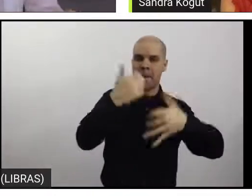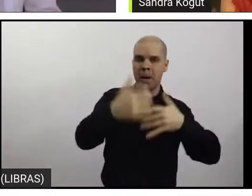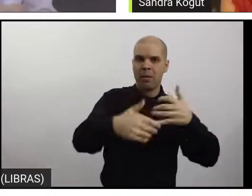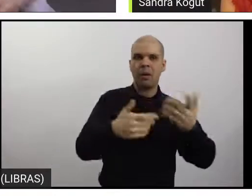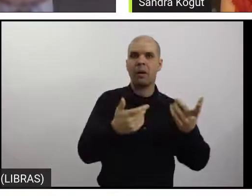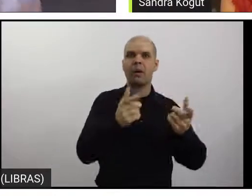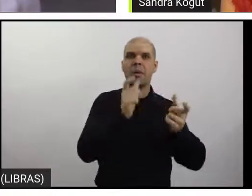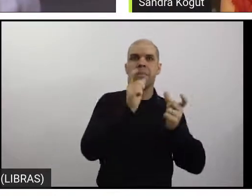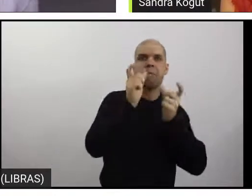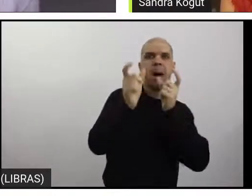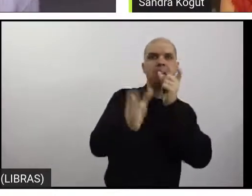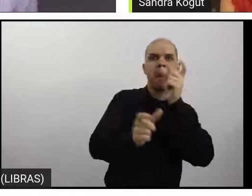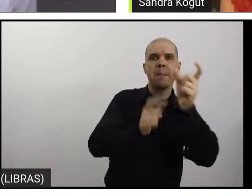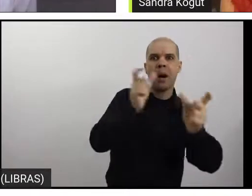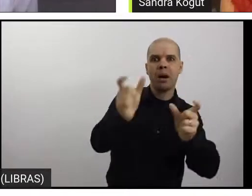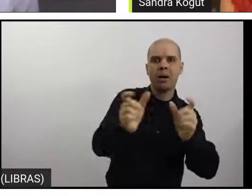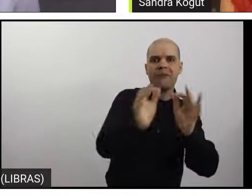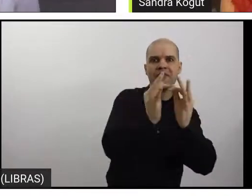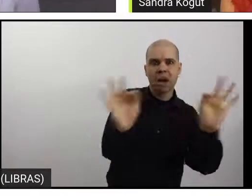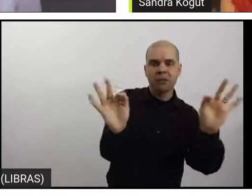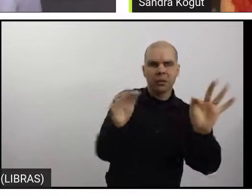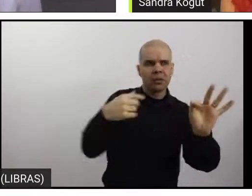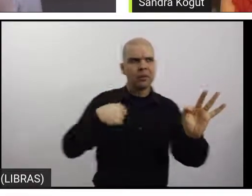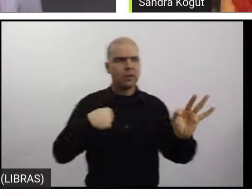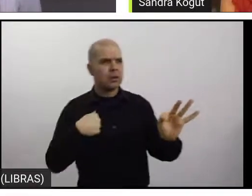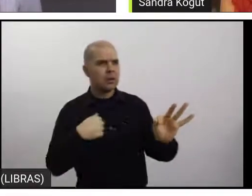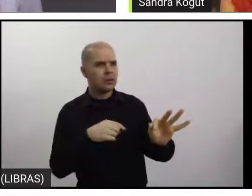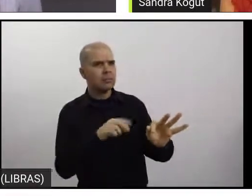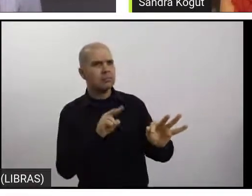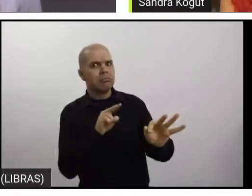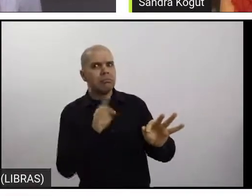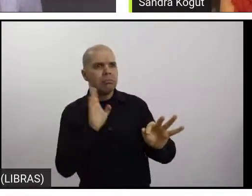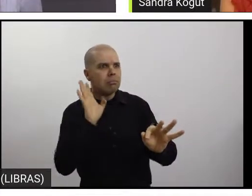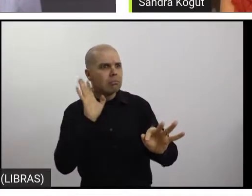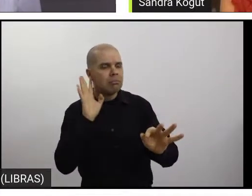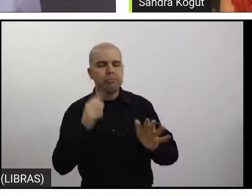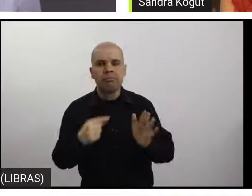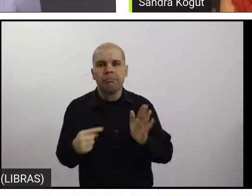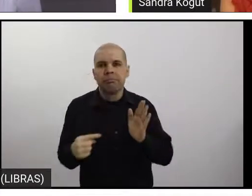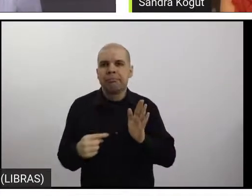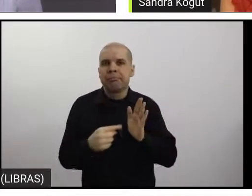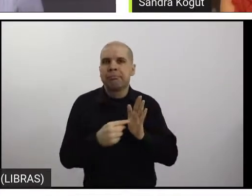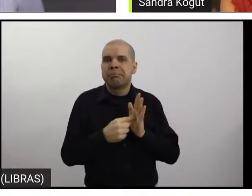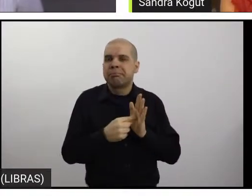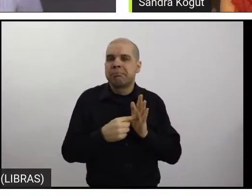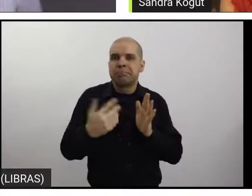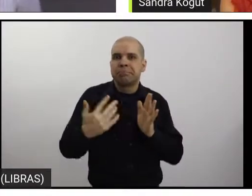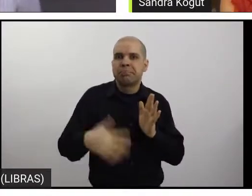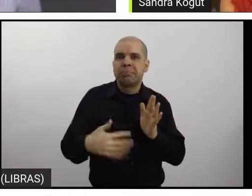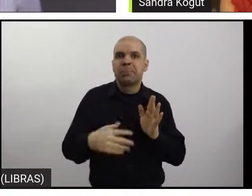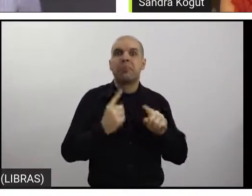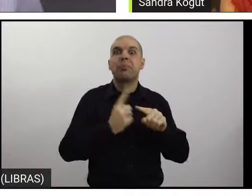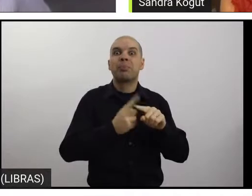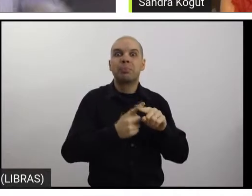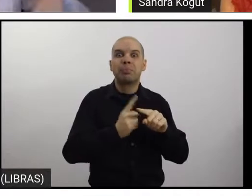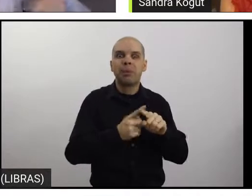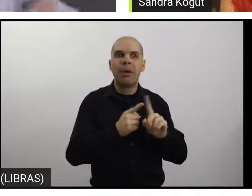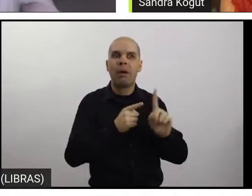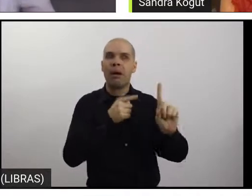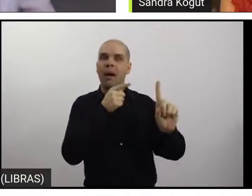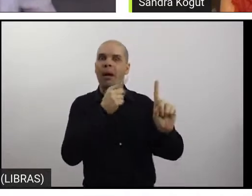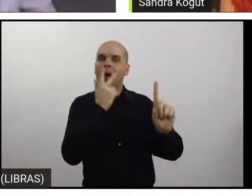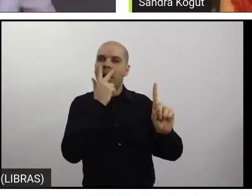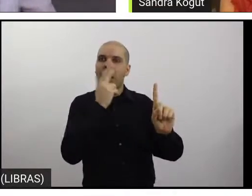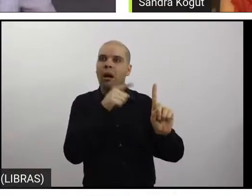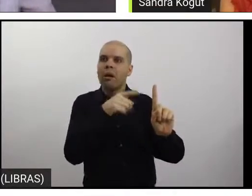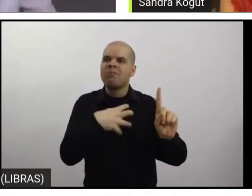que quando você estava, enfim, era uma coisa ali que eu queria até saber, porque eu senti isso, essa frase fez sentido para